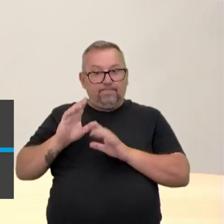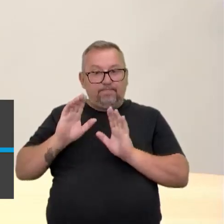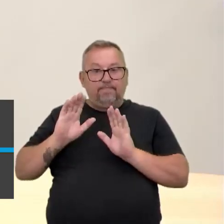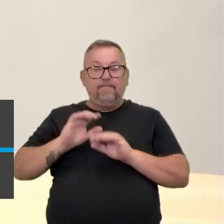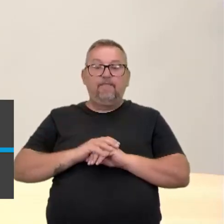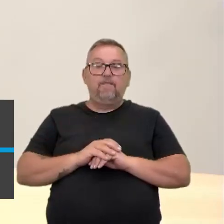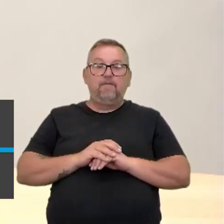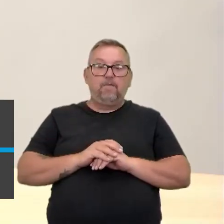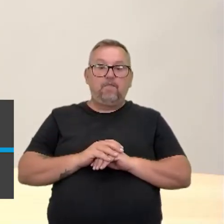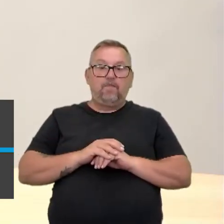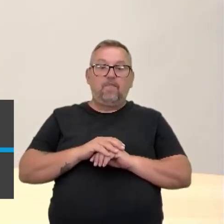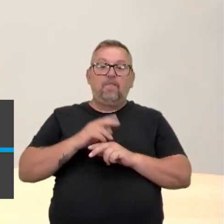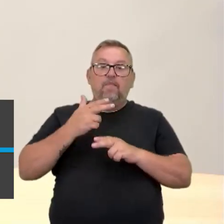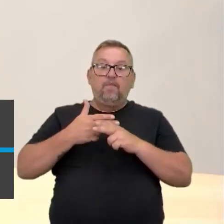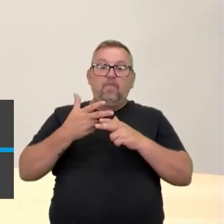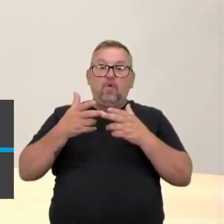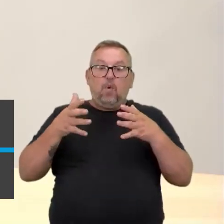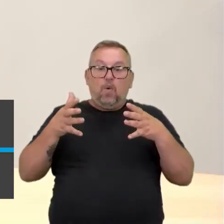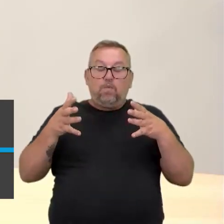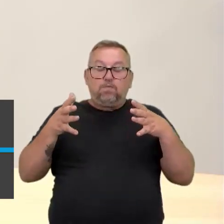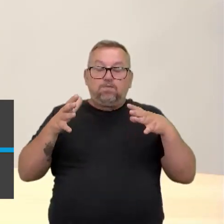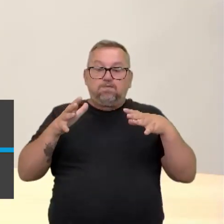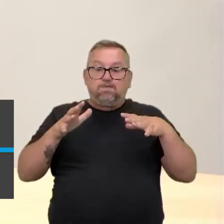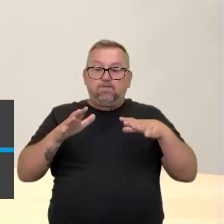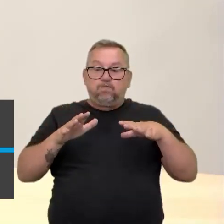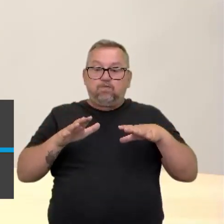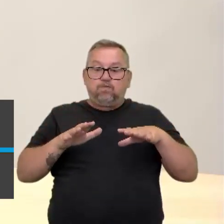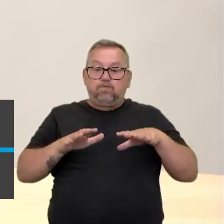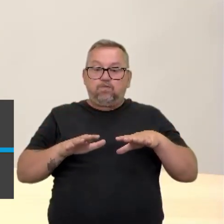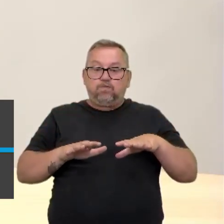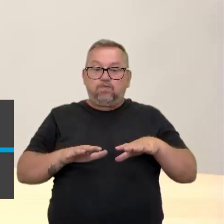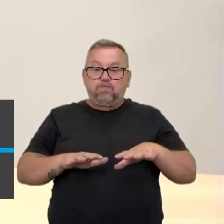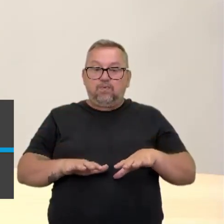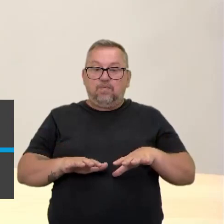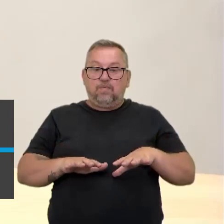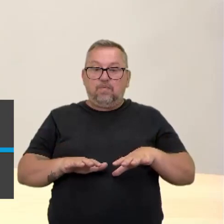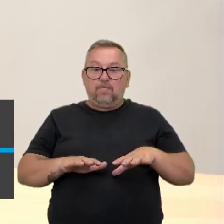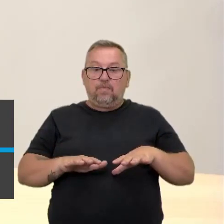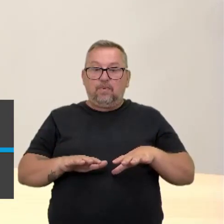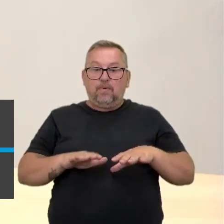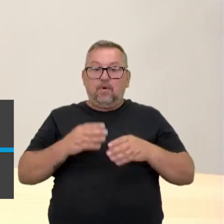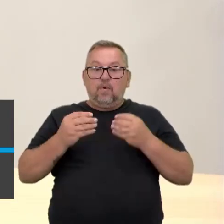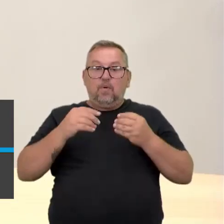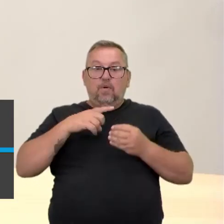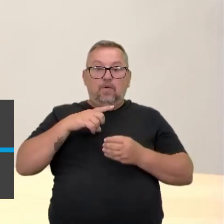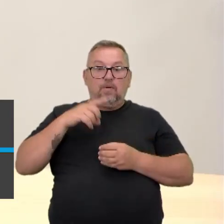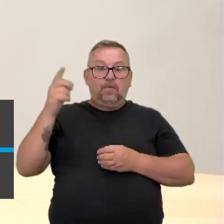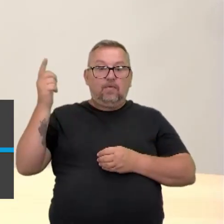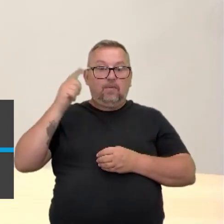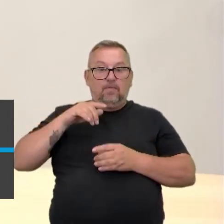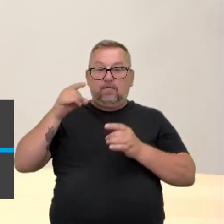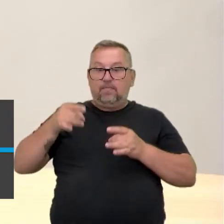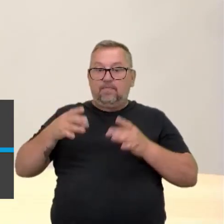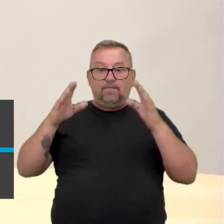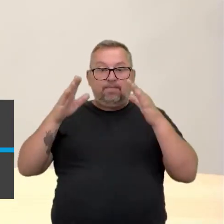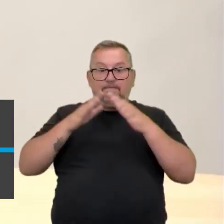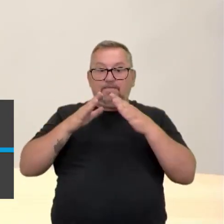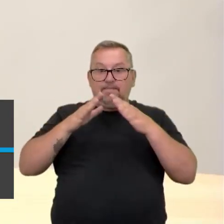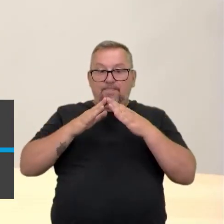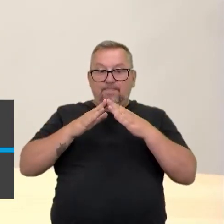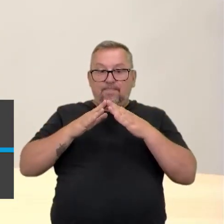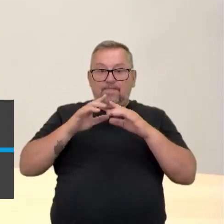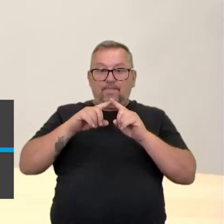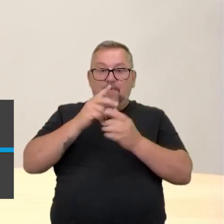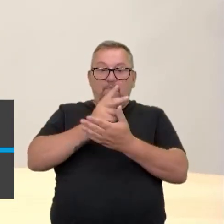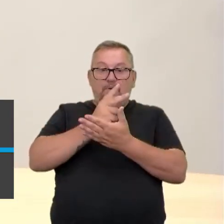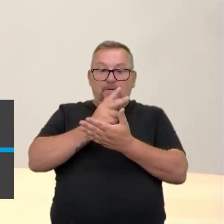ali, e esse bairro está cedendo. Sendo assim, como as pessoas descobriram quando esse bairro já estava cedendo, elas não conseguem vender as casas. Mas, ao mesmo